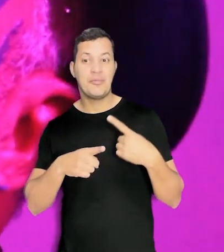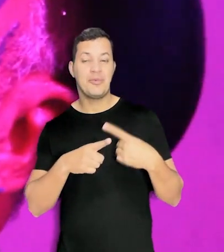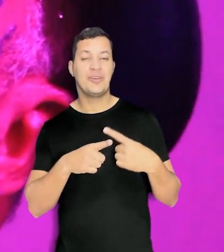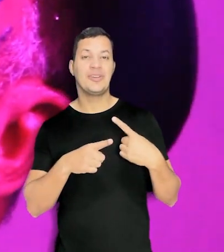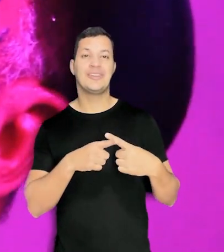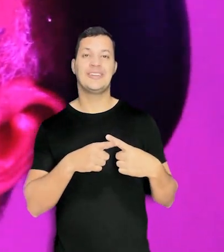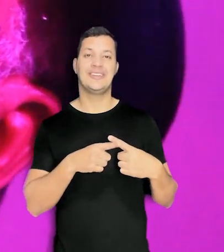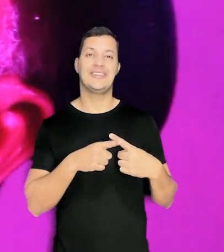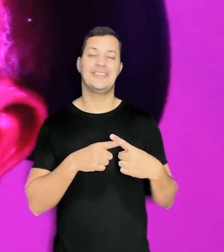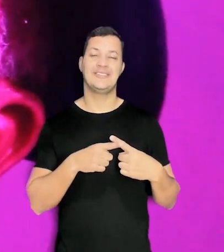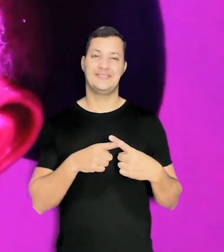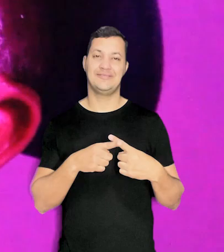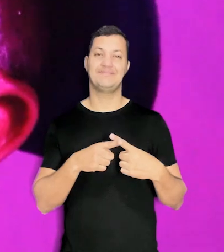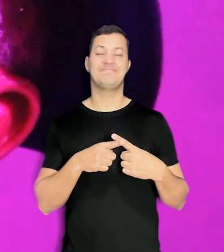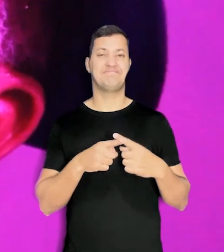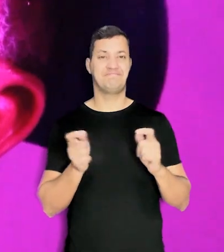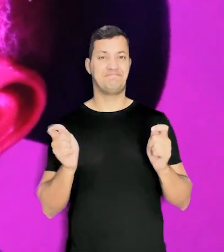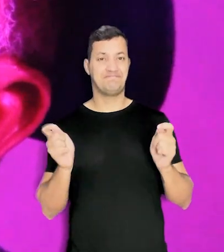gigante.